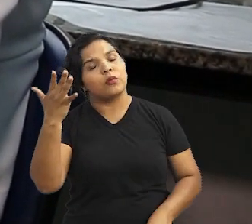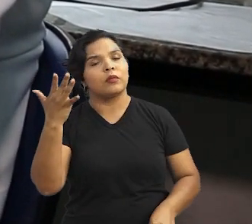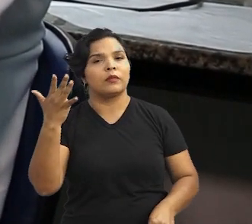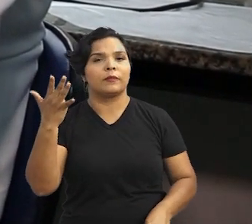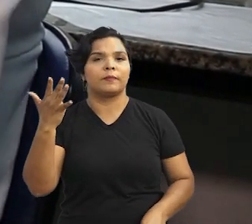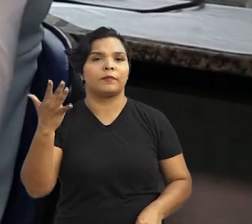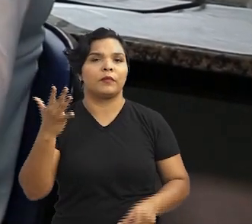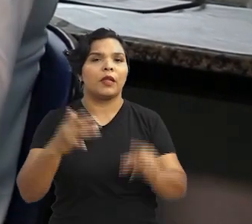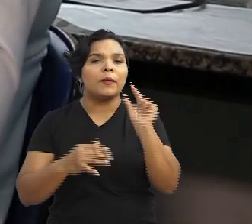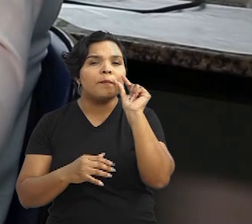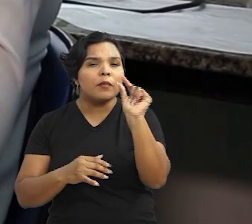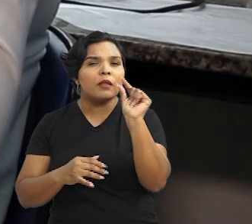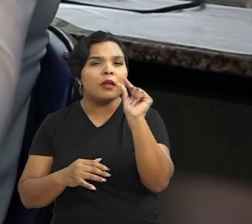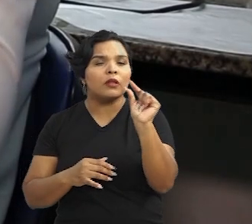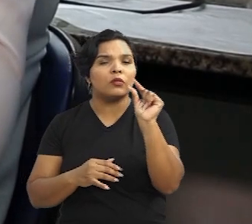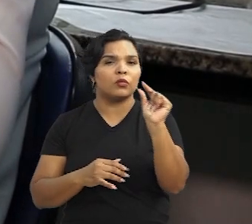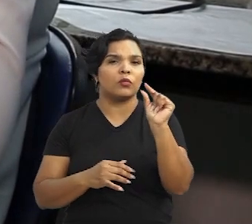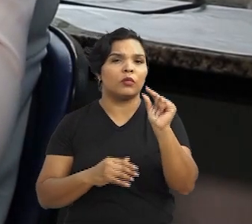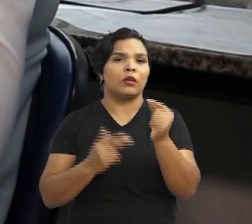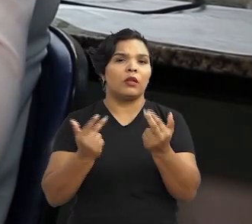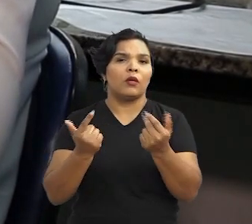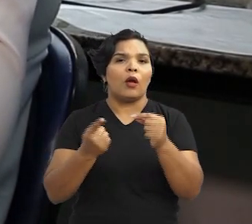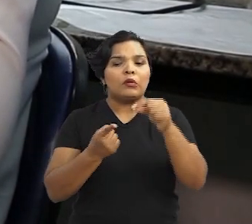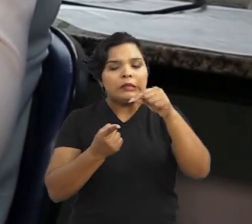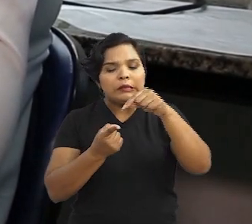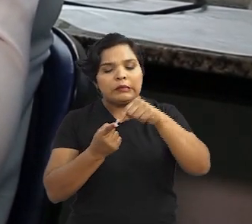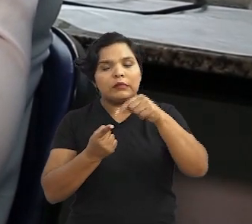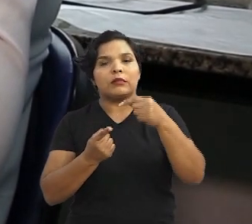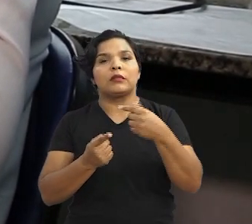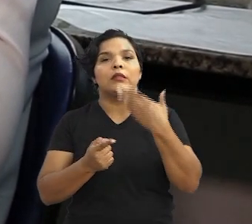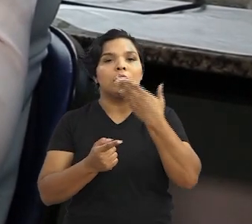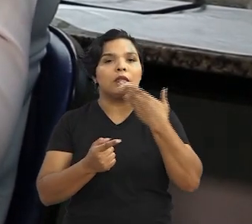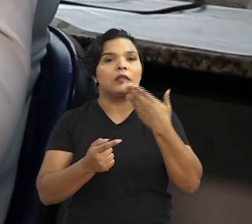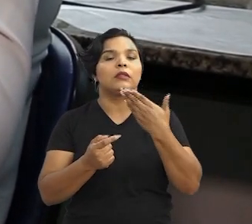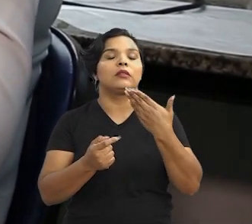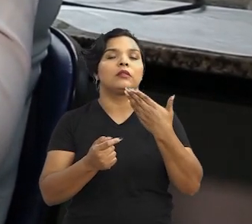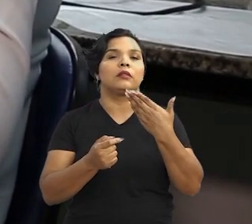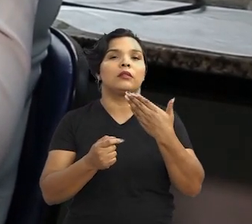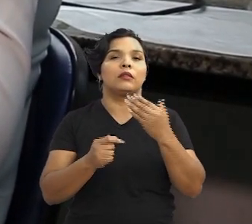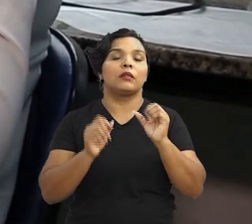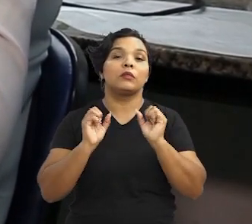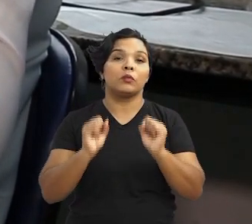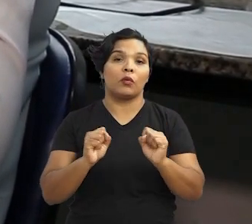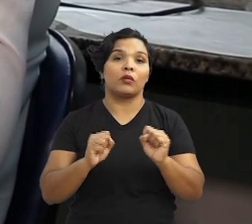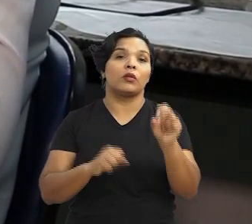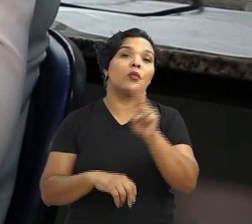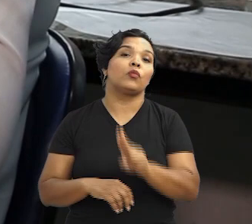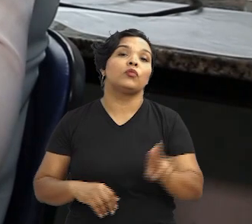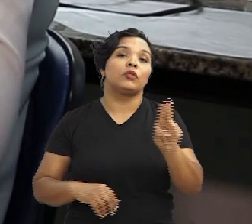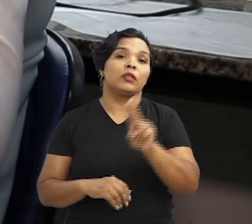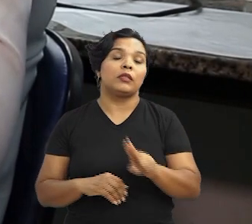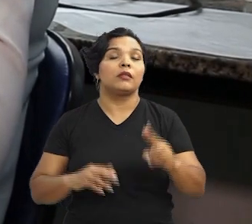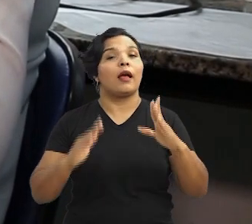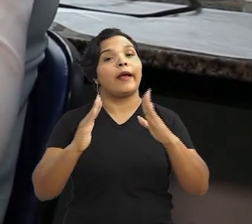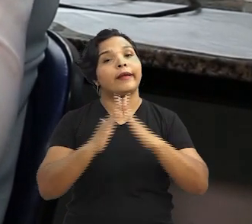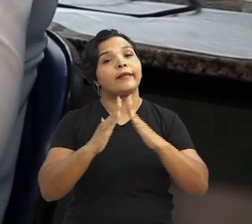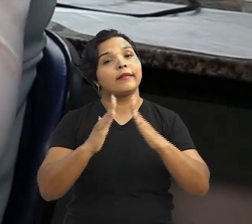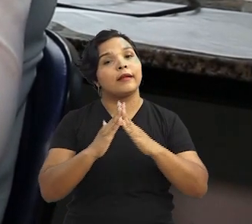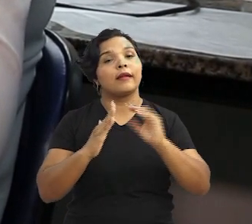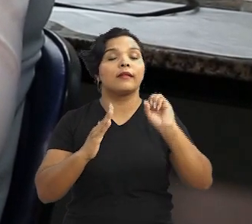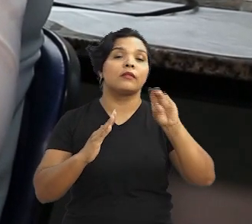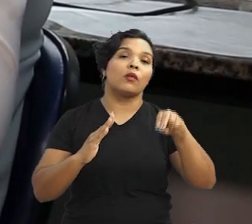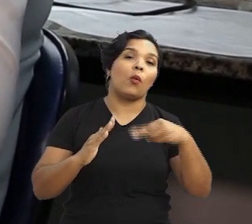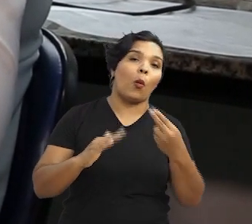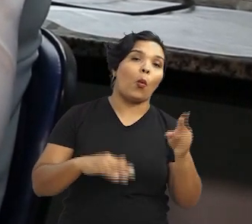leitor em miniatura, como o leitor de glicose, que as pessoas possam utilizar